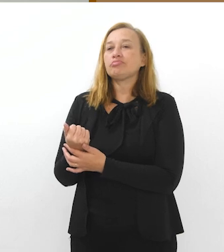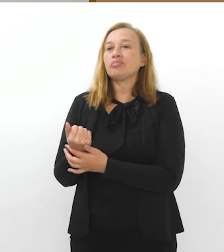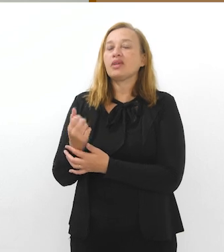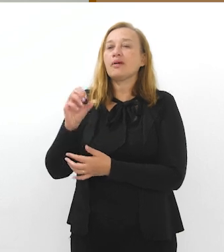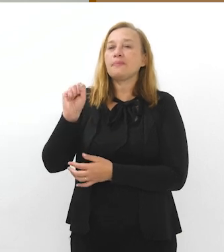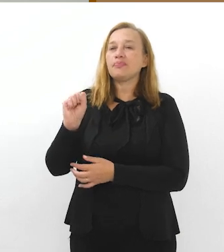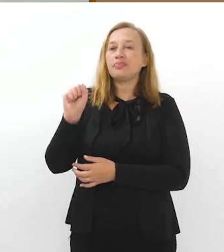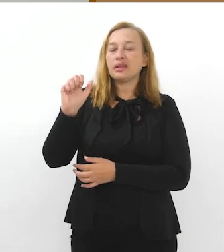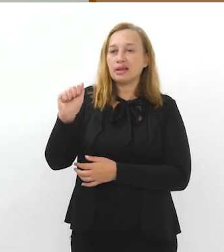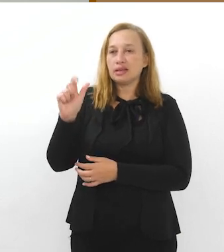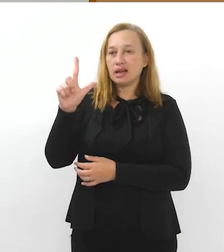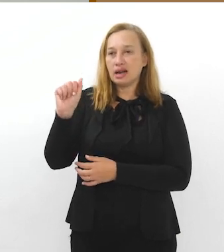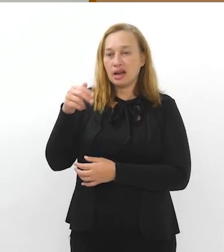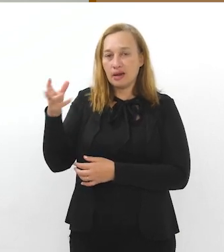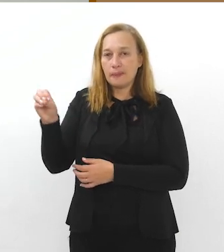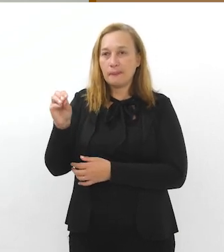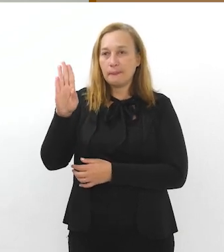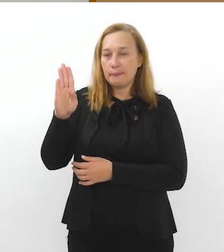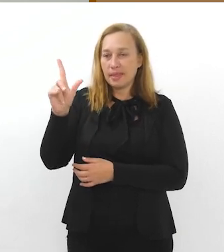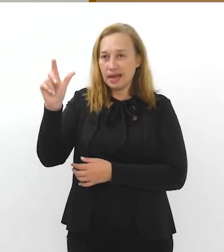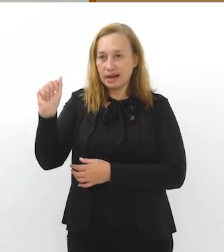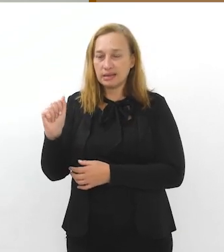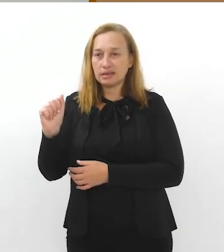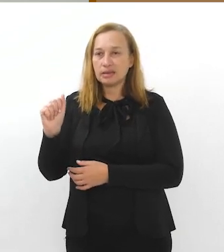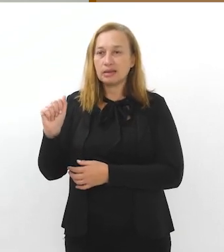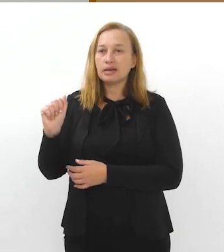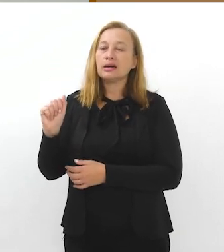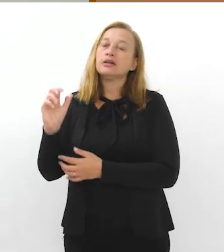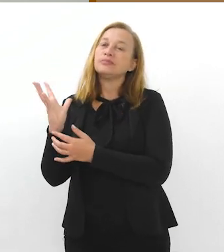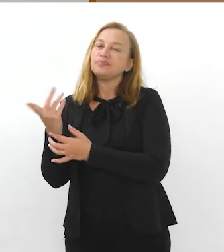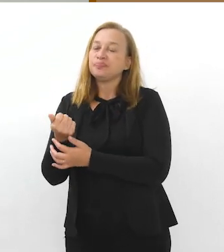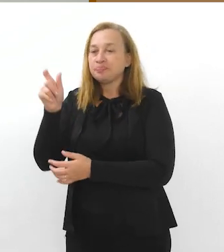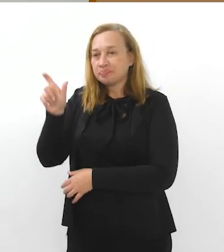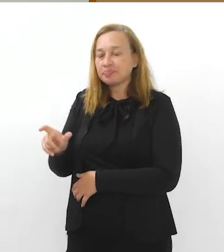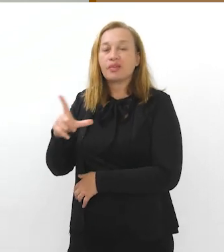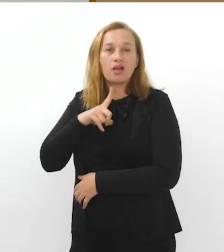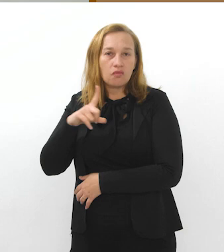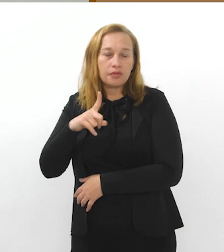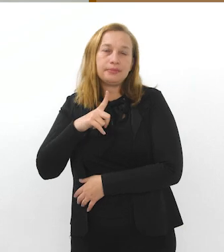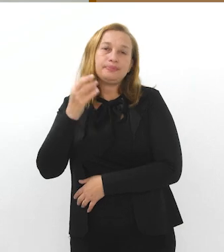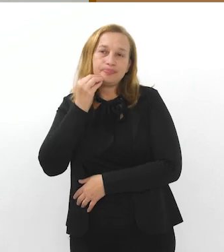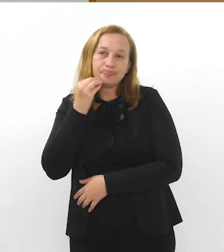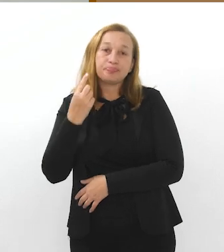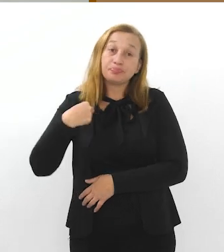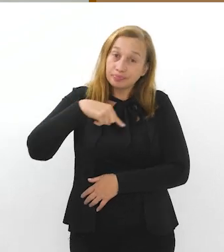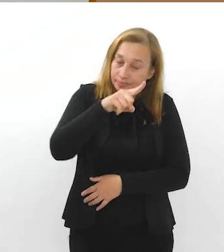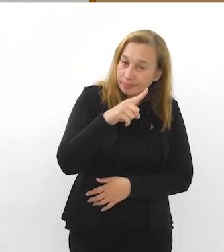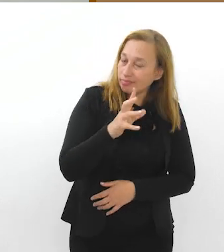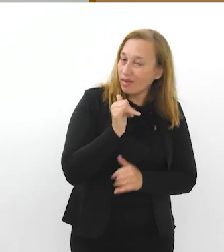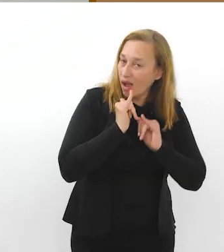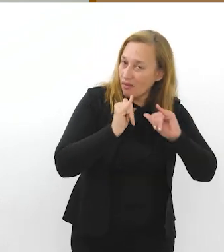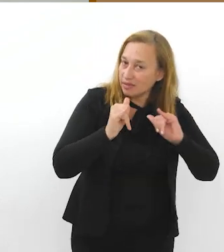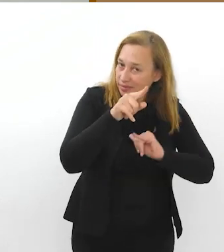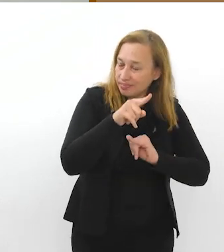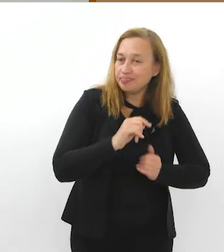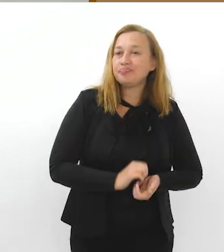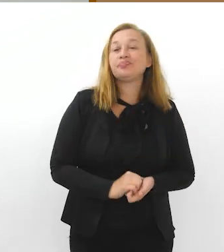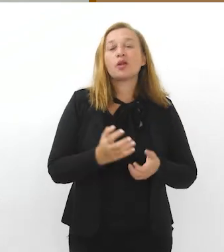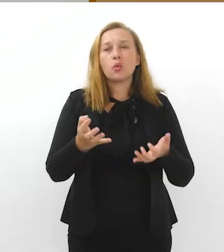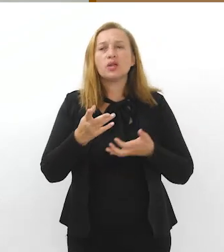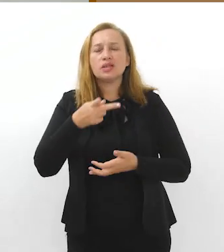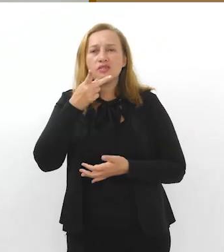de Belas Artes, né? Parece que ia ter um da Marinha agora em fevereiro, não sei. É,